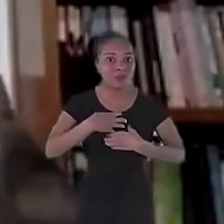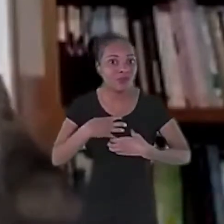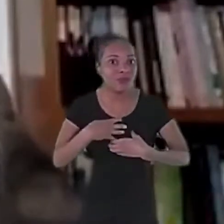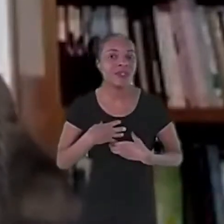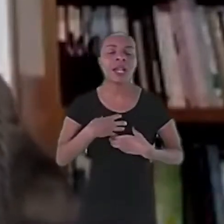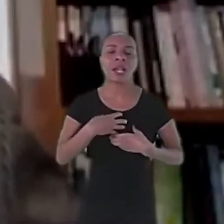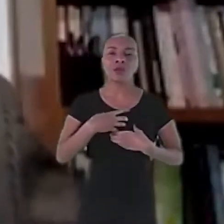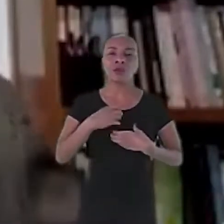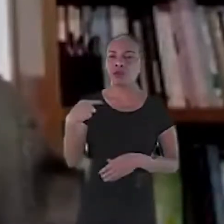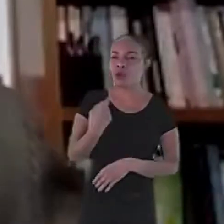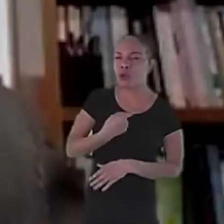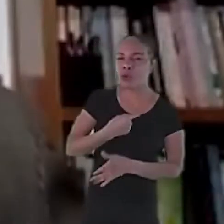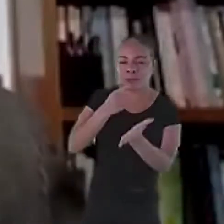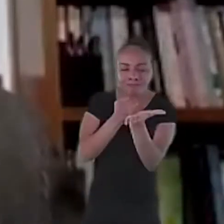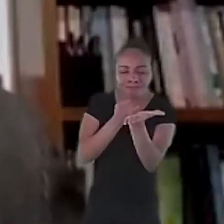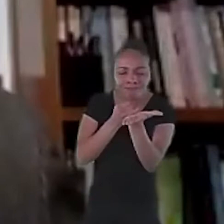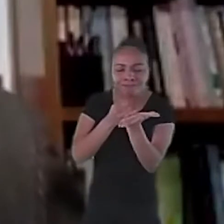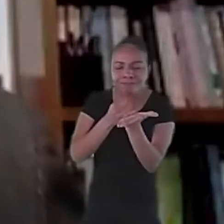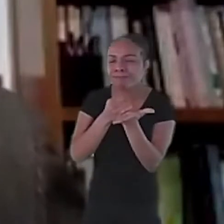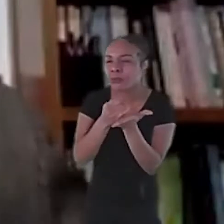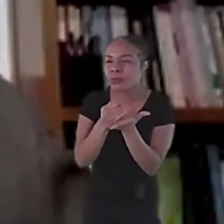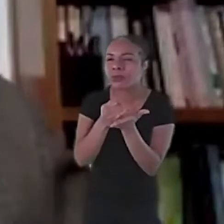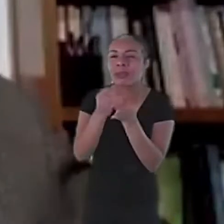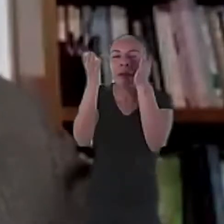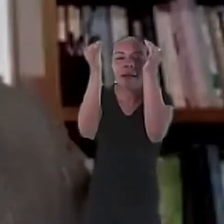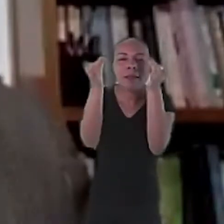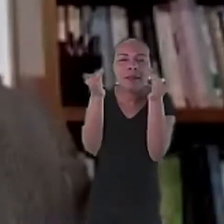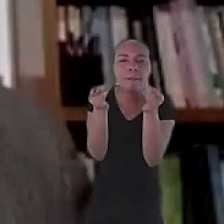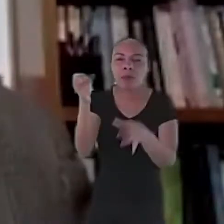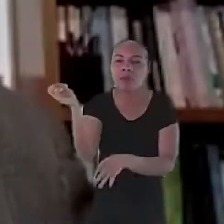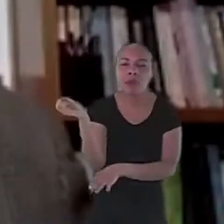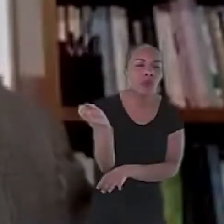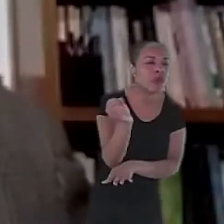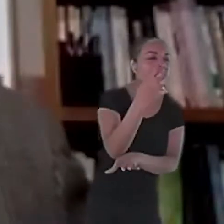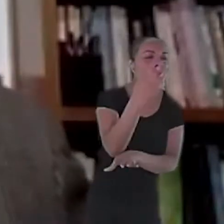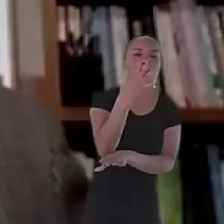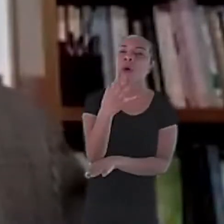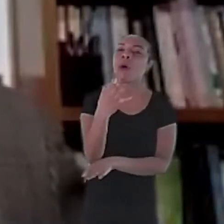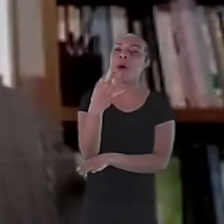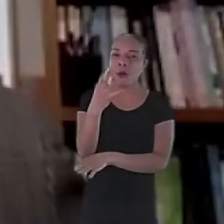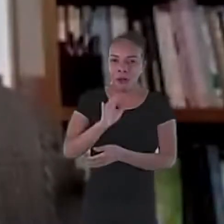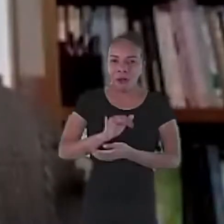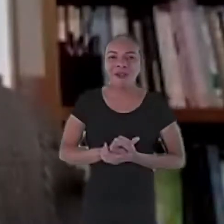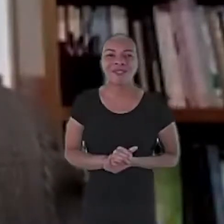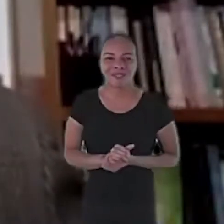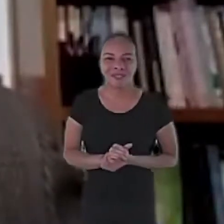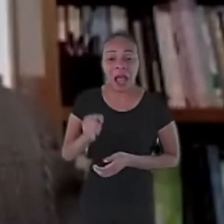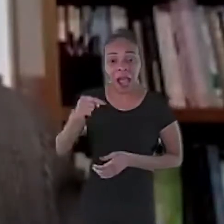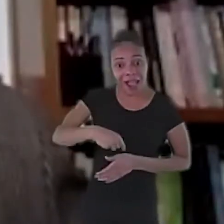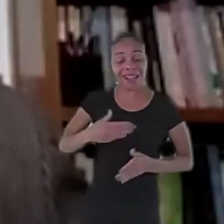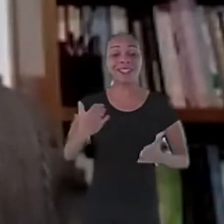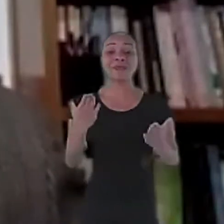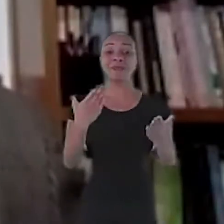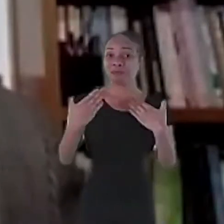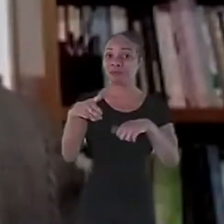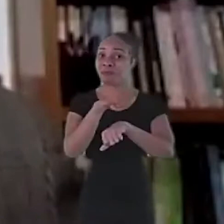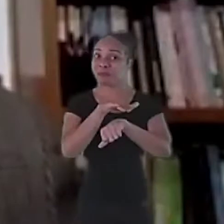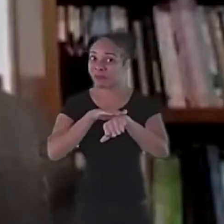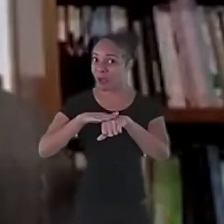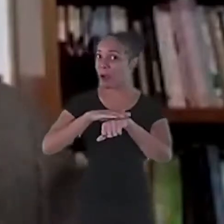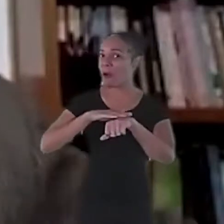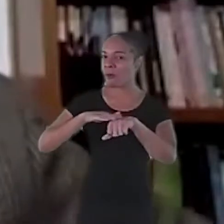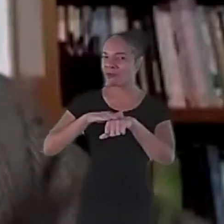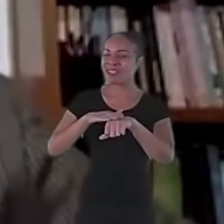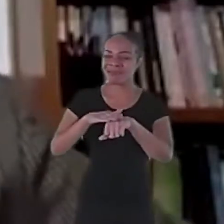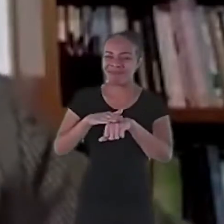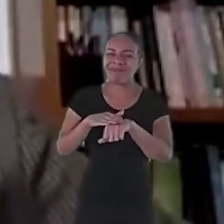de introduzir ingredientes novos, elementos novos nessa nossa conversa